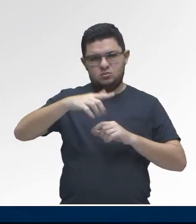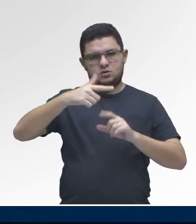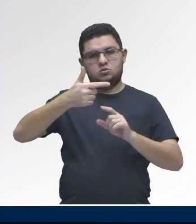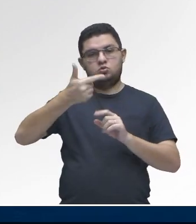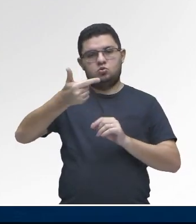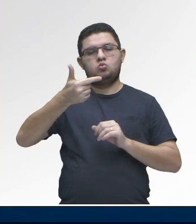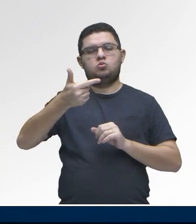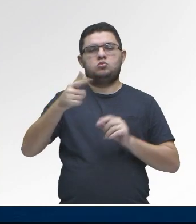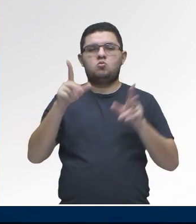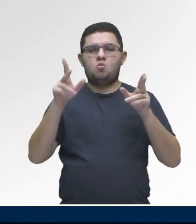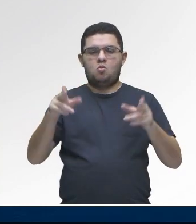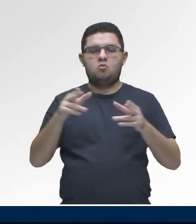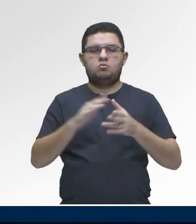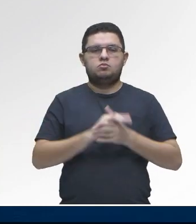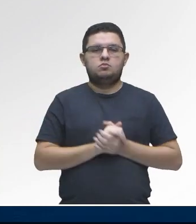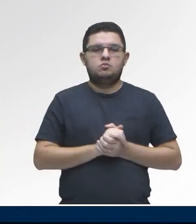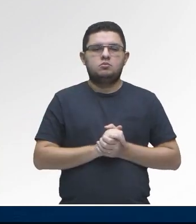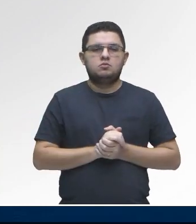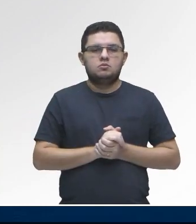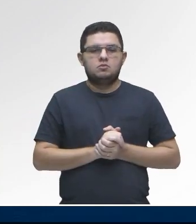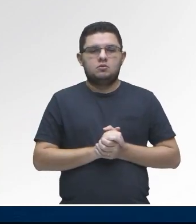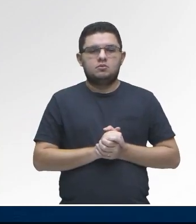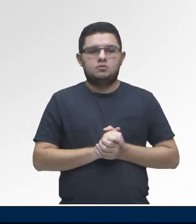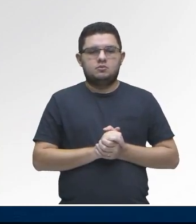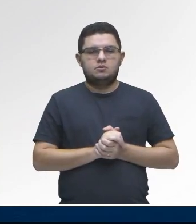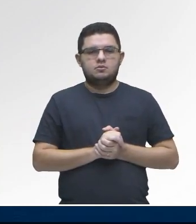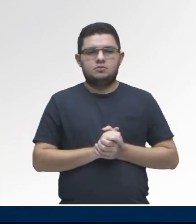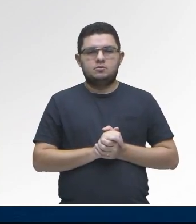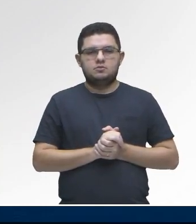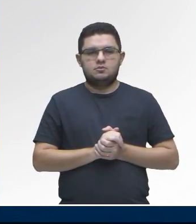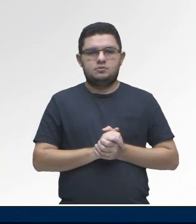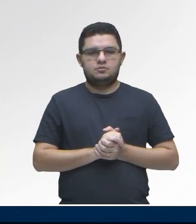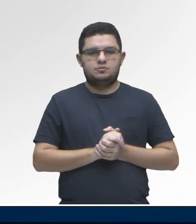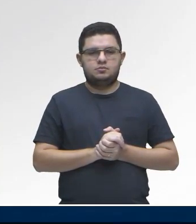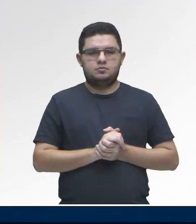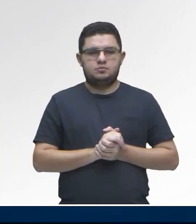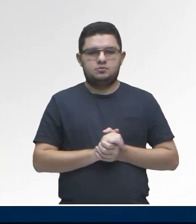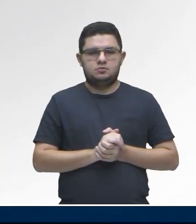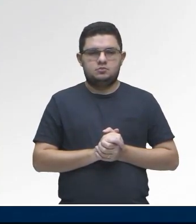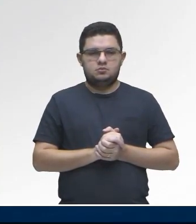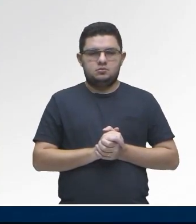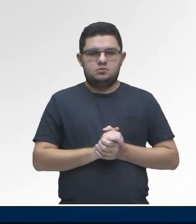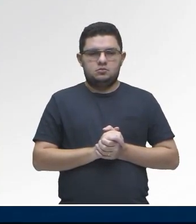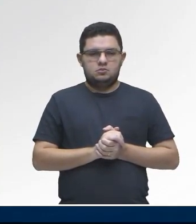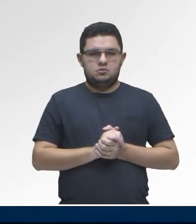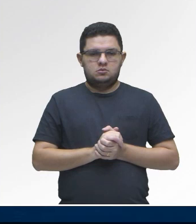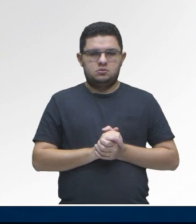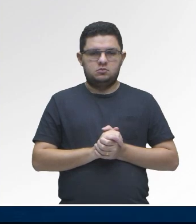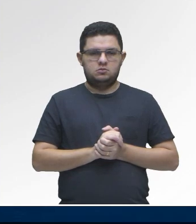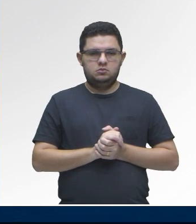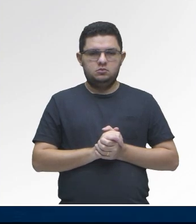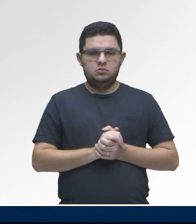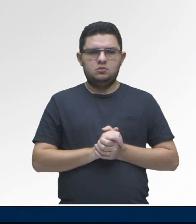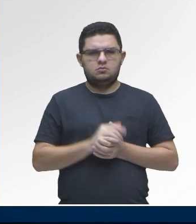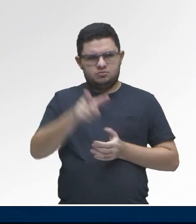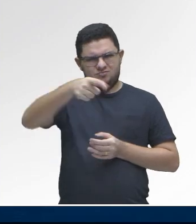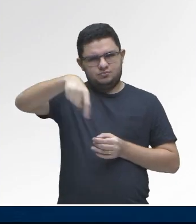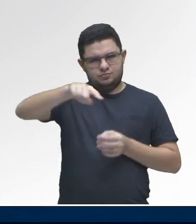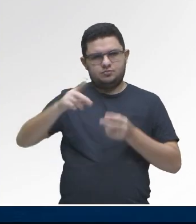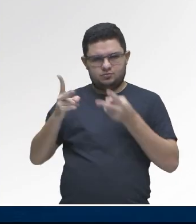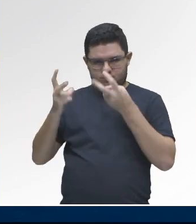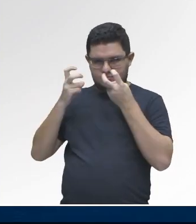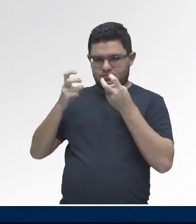Você obteve 14 dividido por 7, que dá 2 também. Percebe? Então você